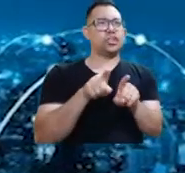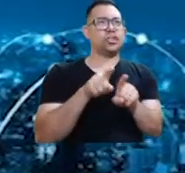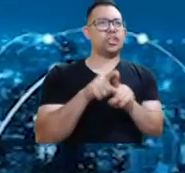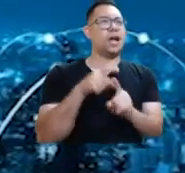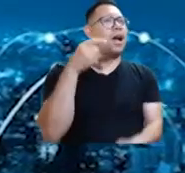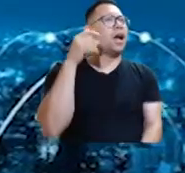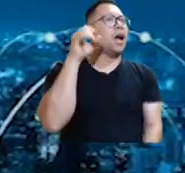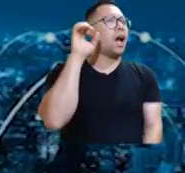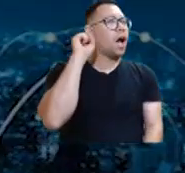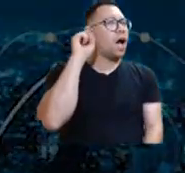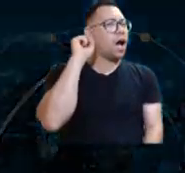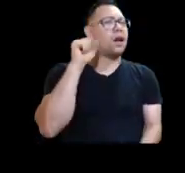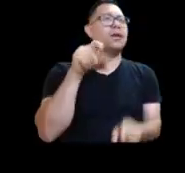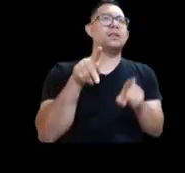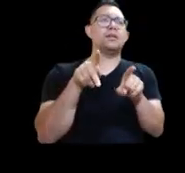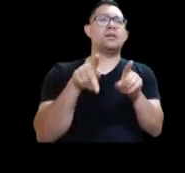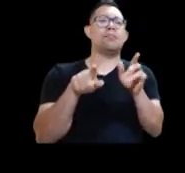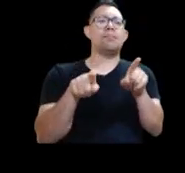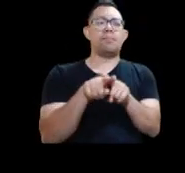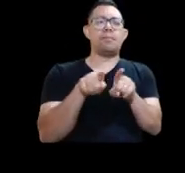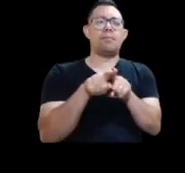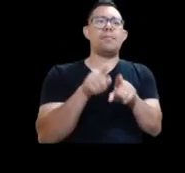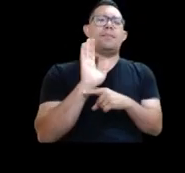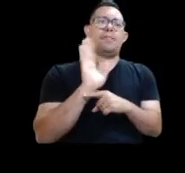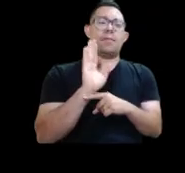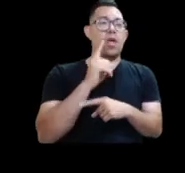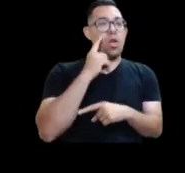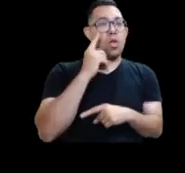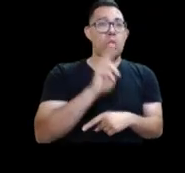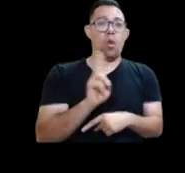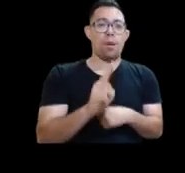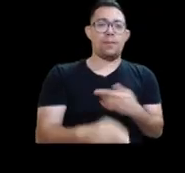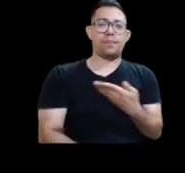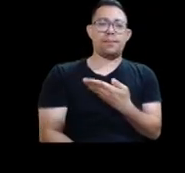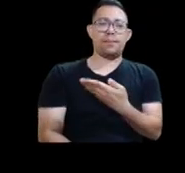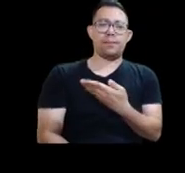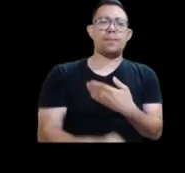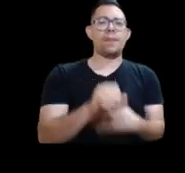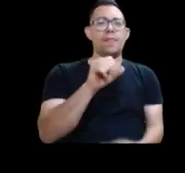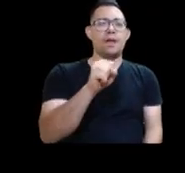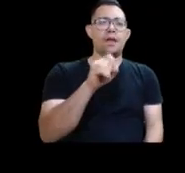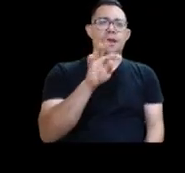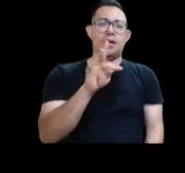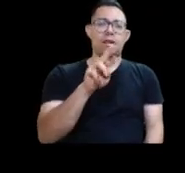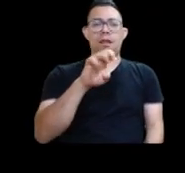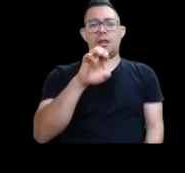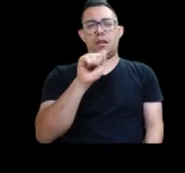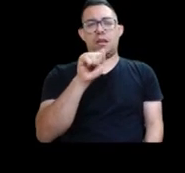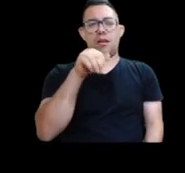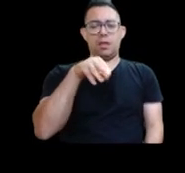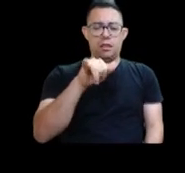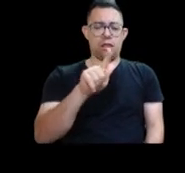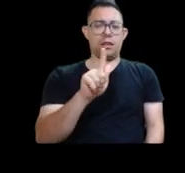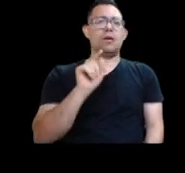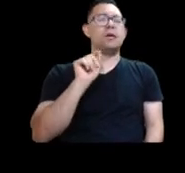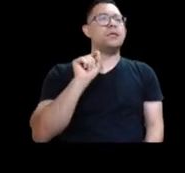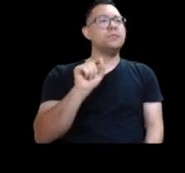especialmente áudio e vídeo, chamada streaming. Acessando pela internet plataformas de